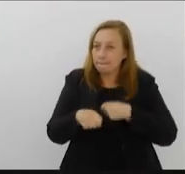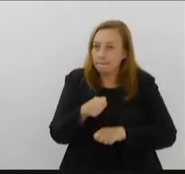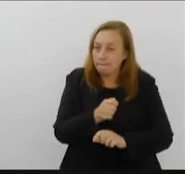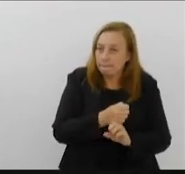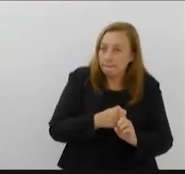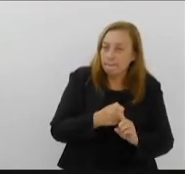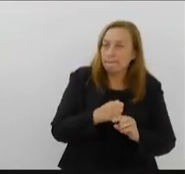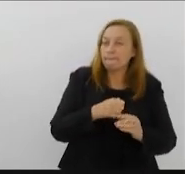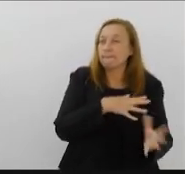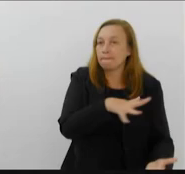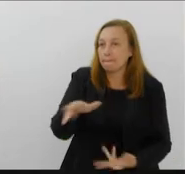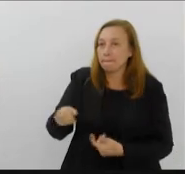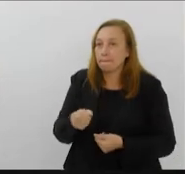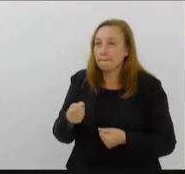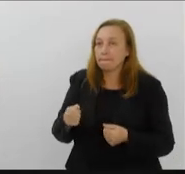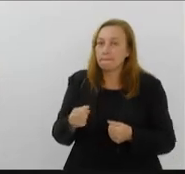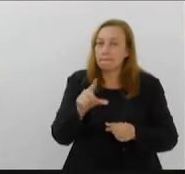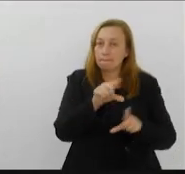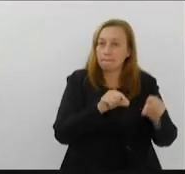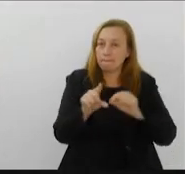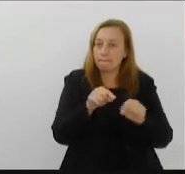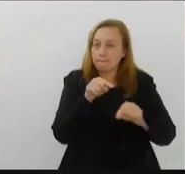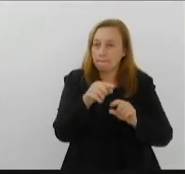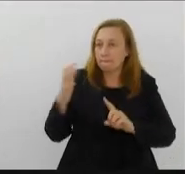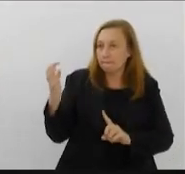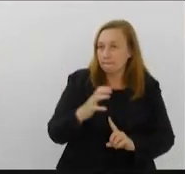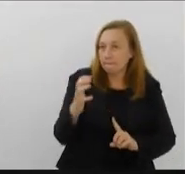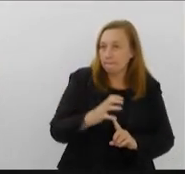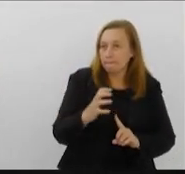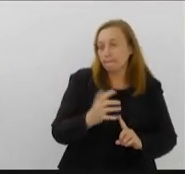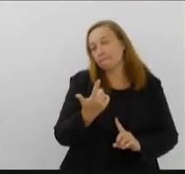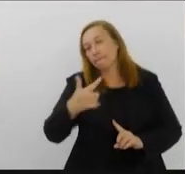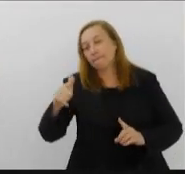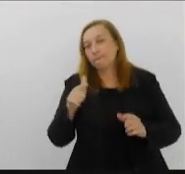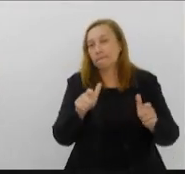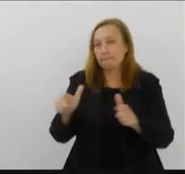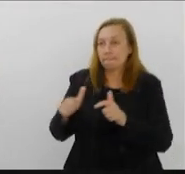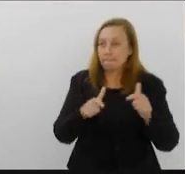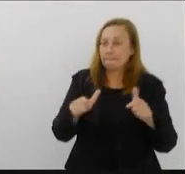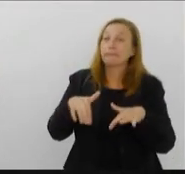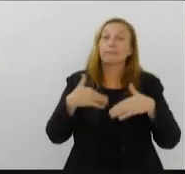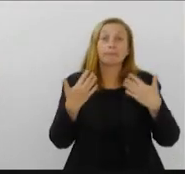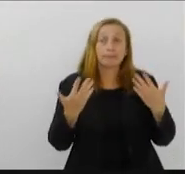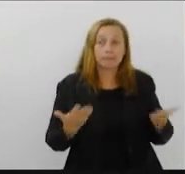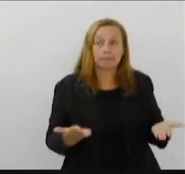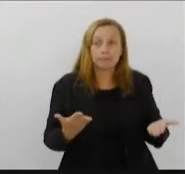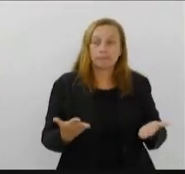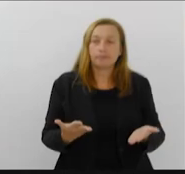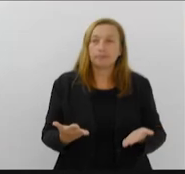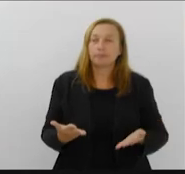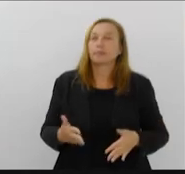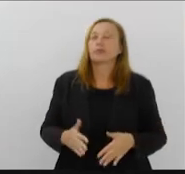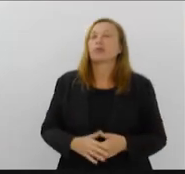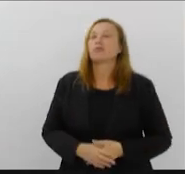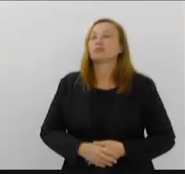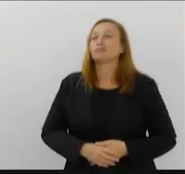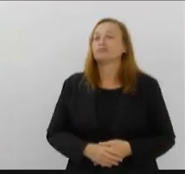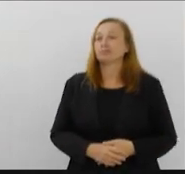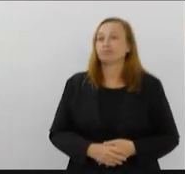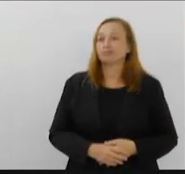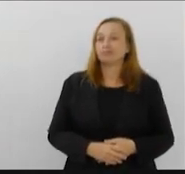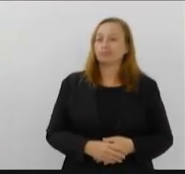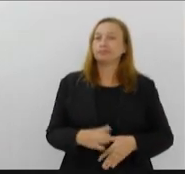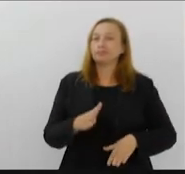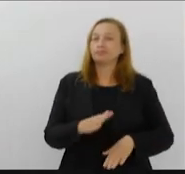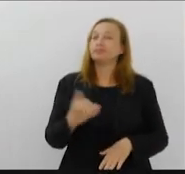que acontece ali, por consenso, influencia diferentes outros espaços. Então, a nossa incidência nesses espaços ela é